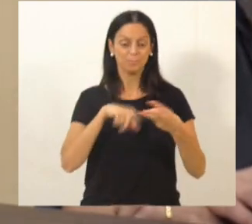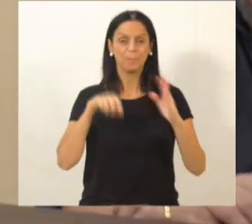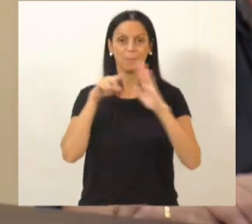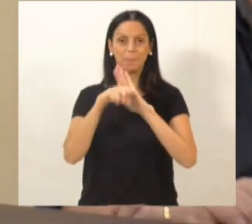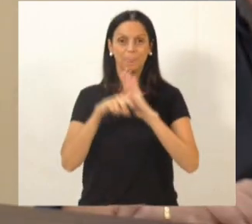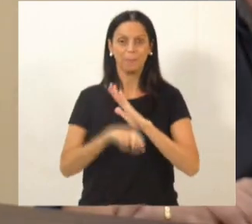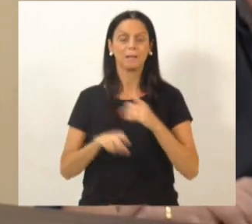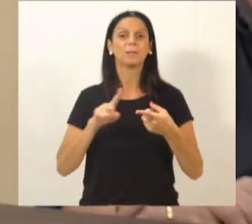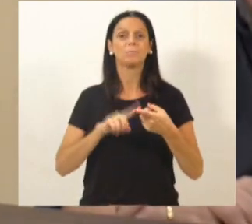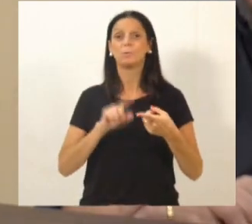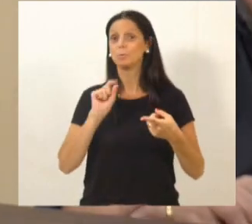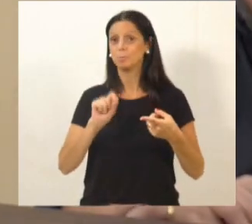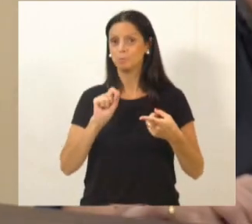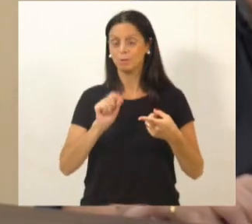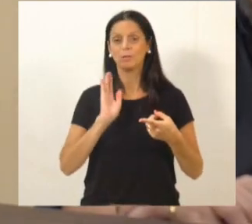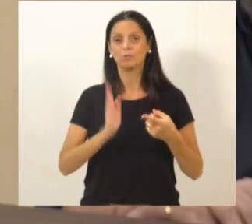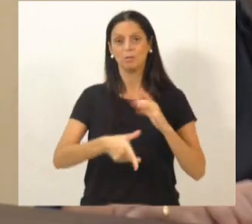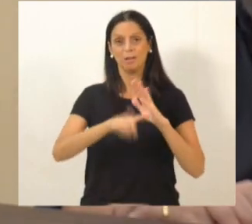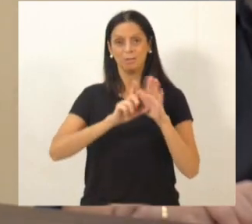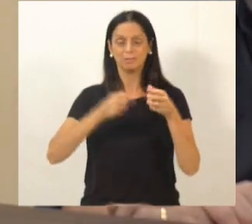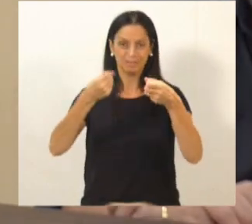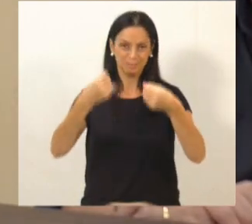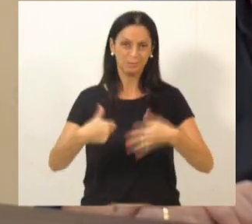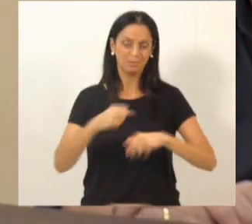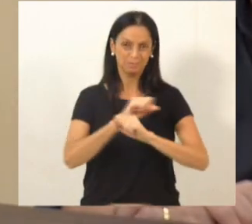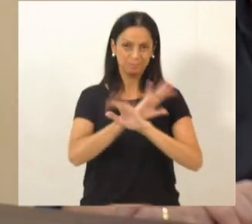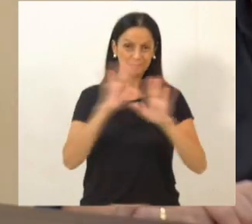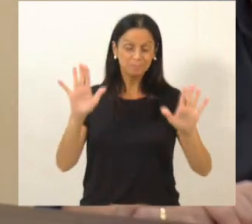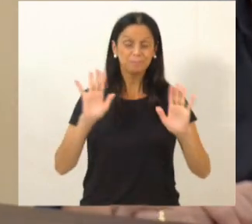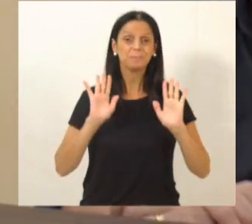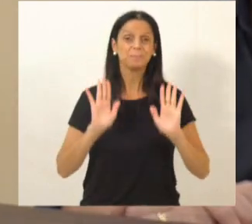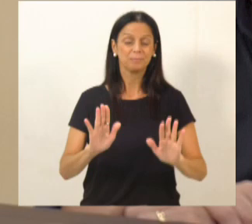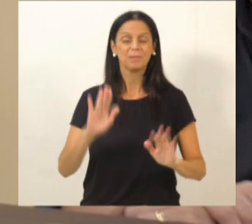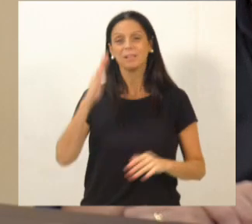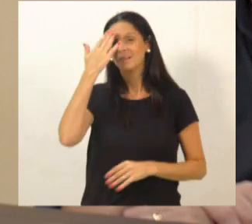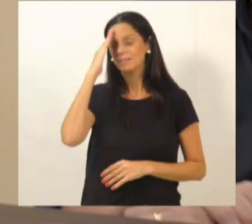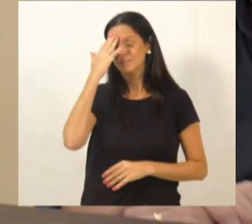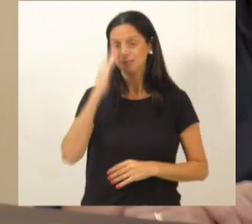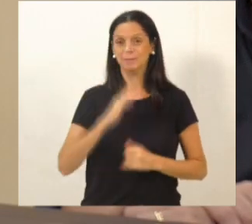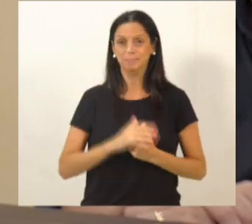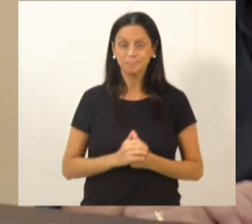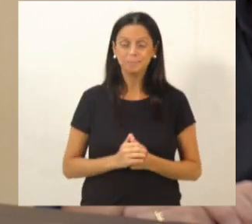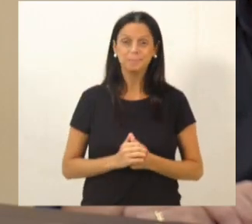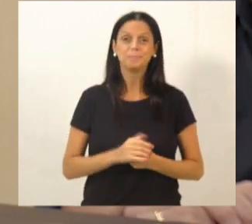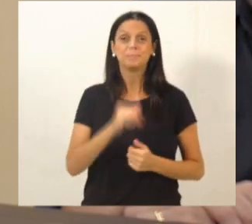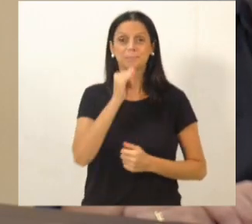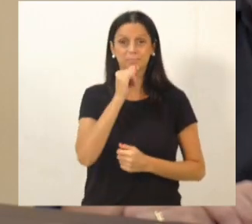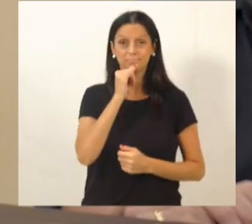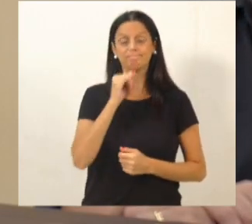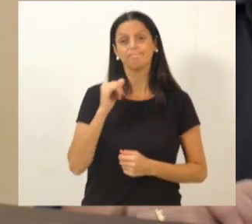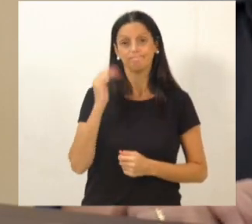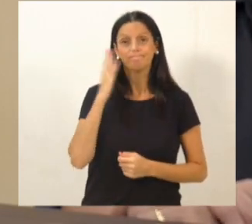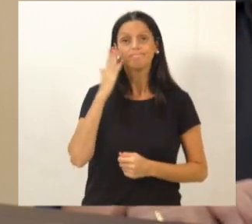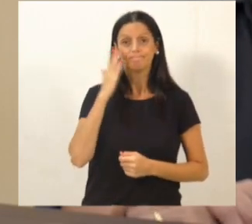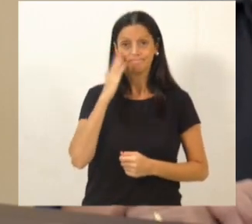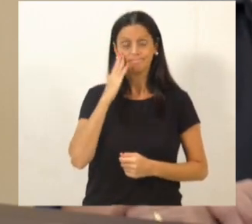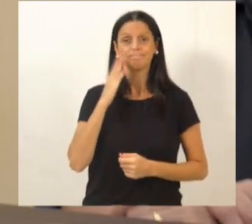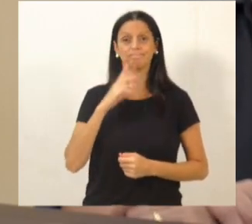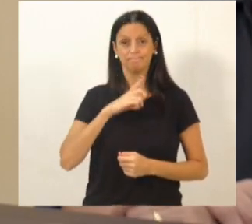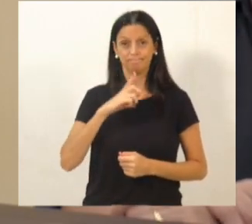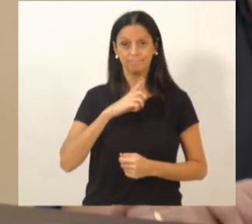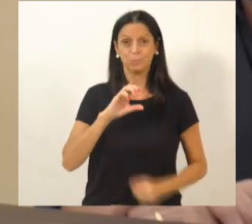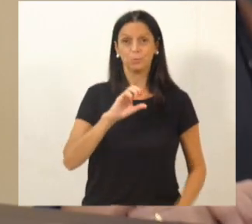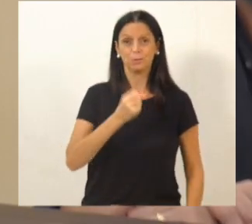primeira já foi bem explanada aqui, mas para ficar mais claro, temos um déficit operacional do atendimento na ordem de 83